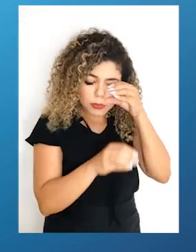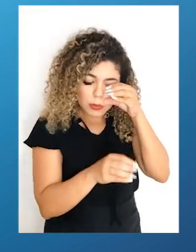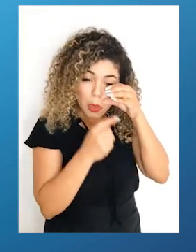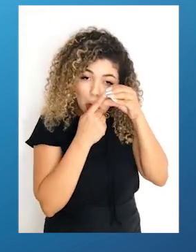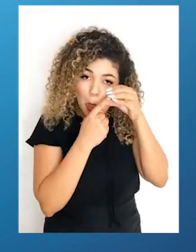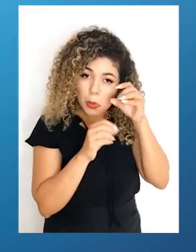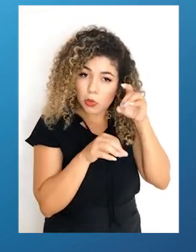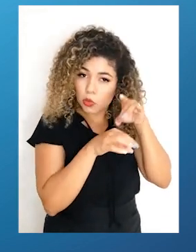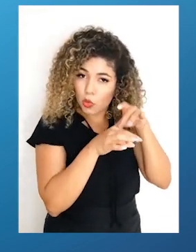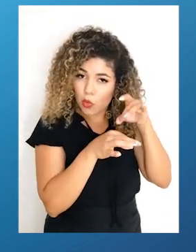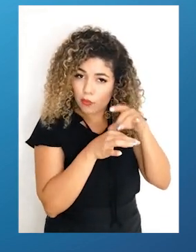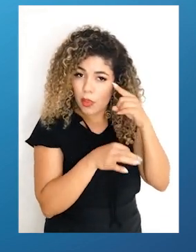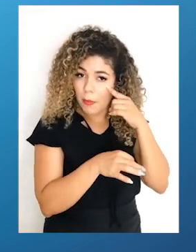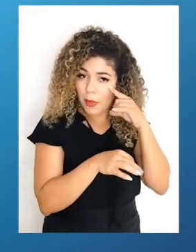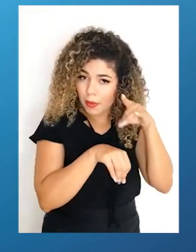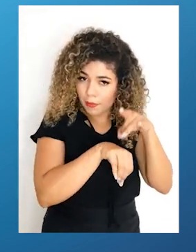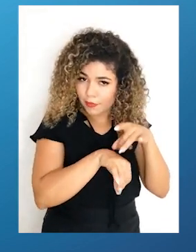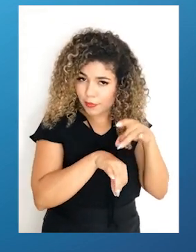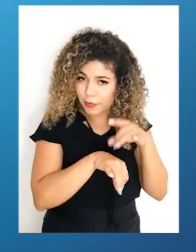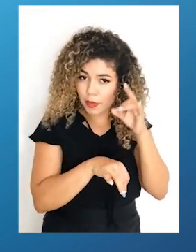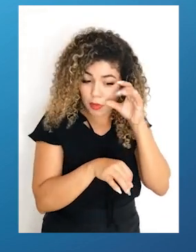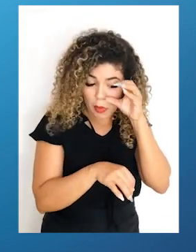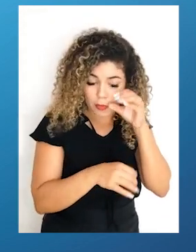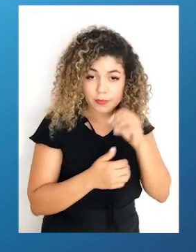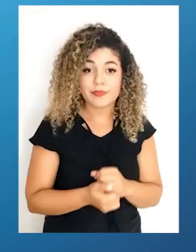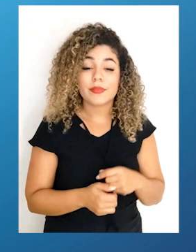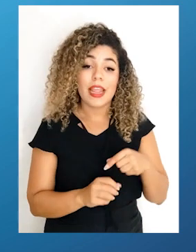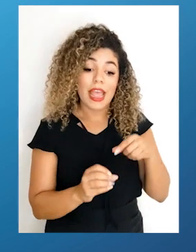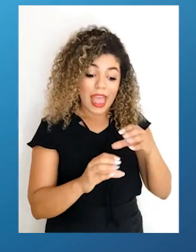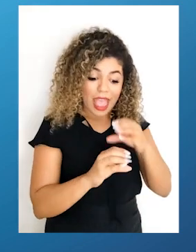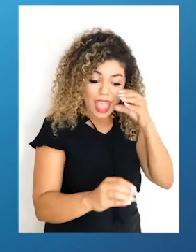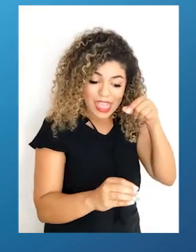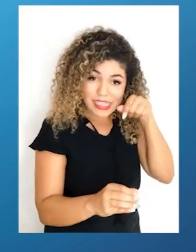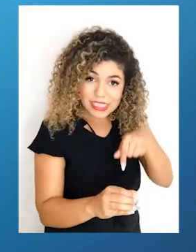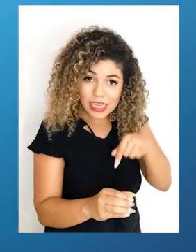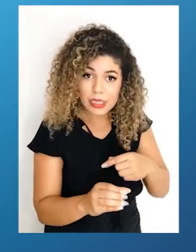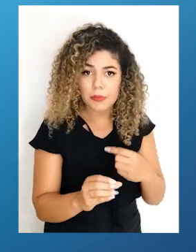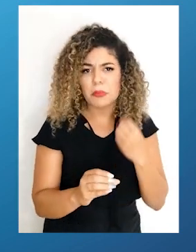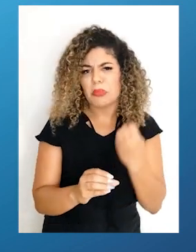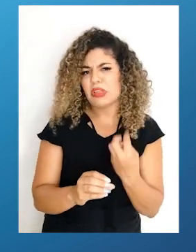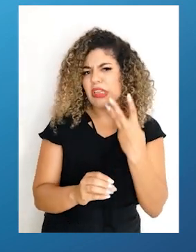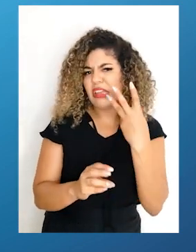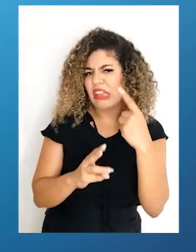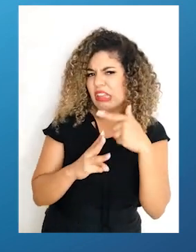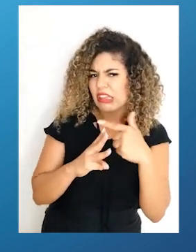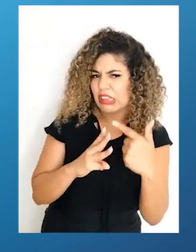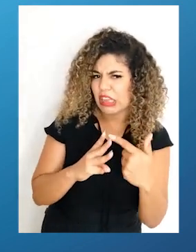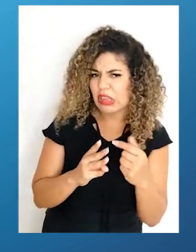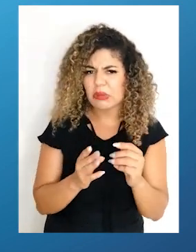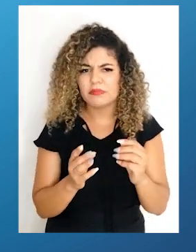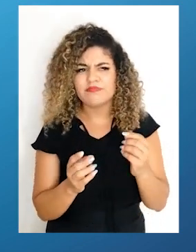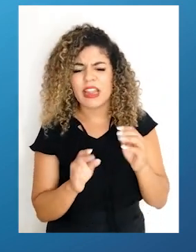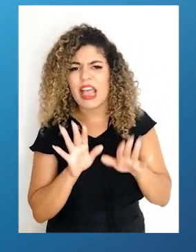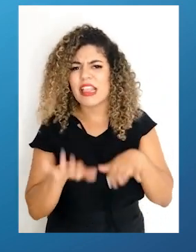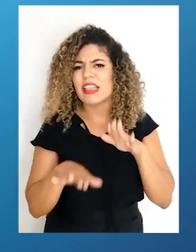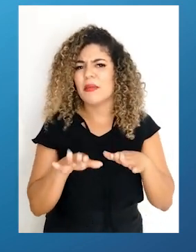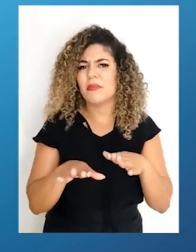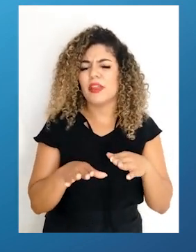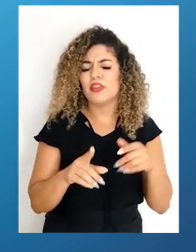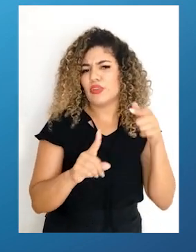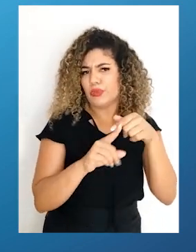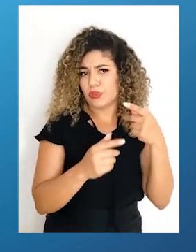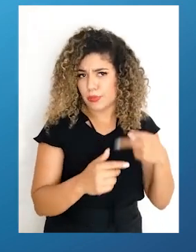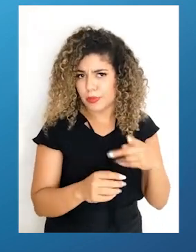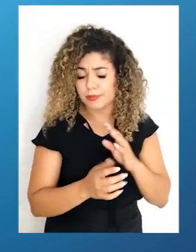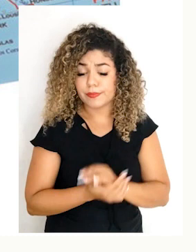lentes objetivas podem ser 3 ou 4 a depender do microscópio. E aqui nós temos também o diafragma que controla a